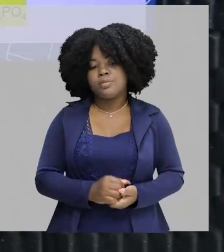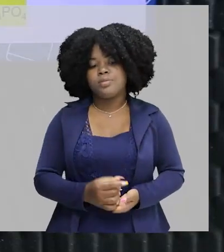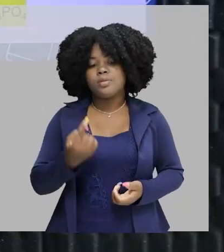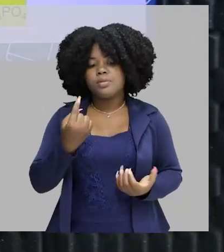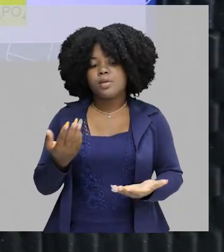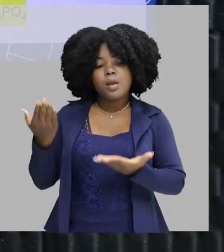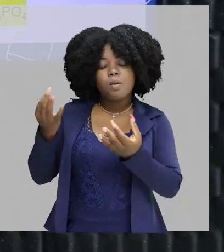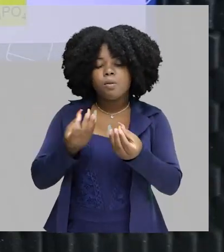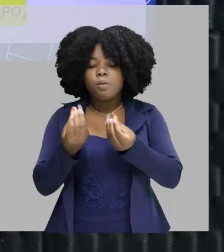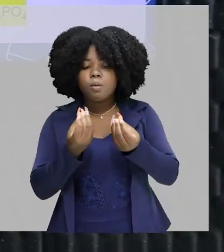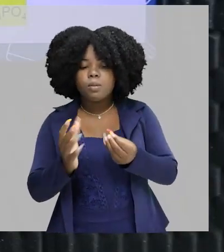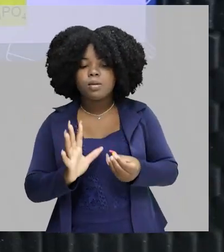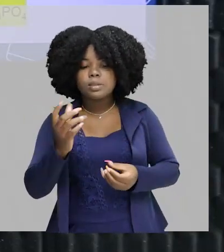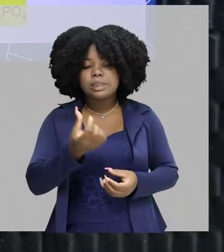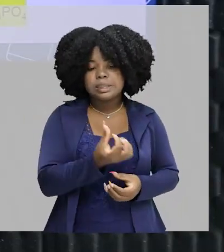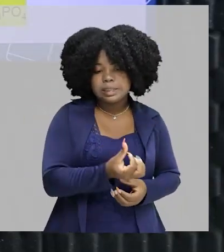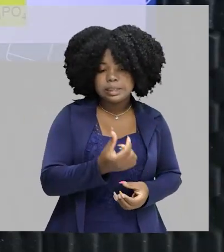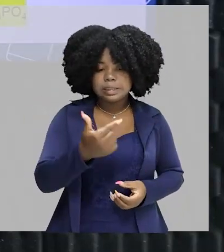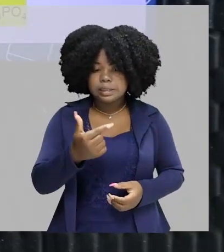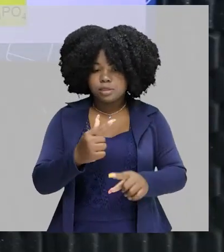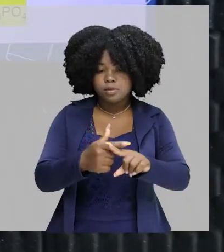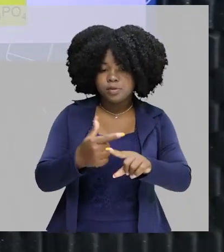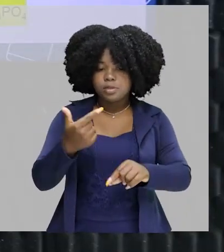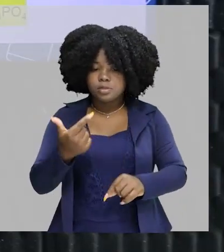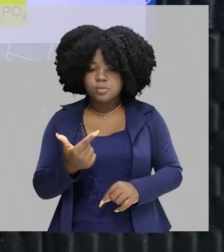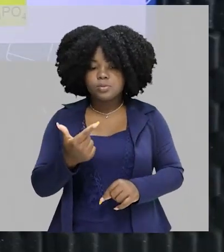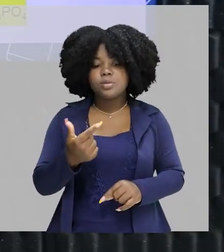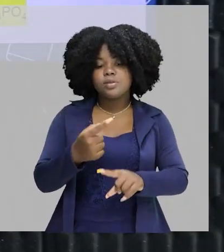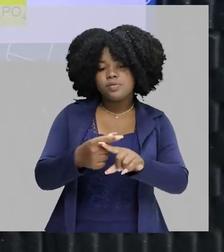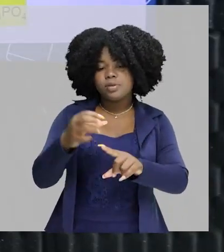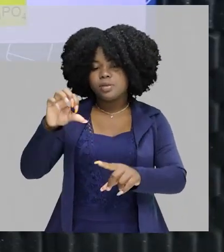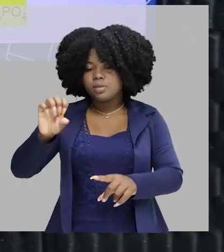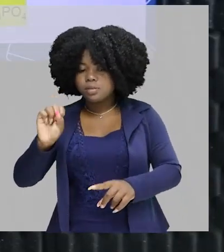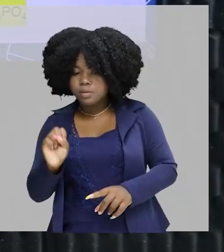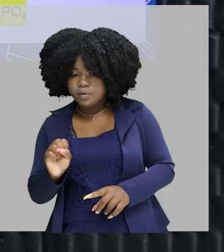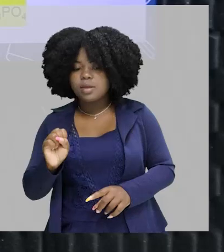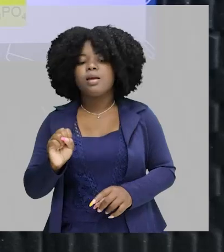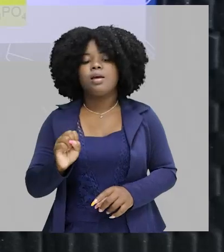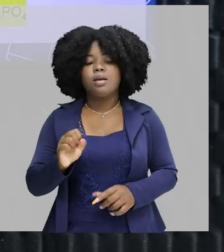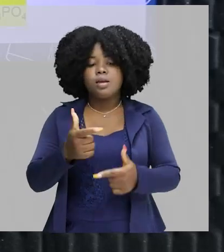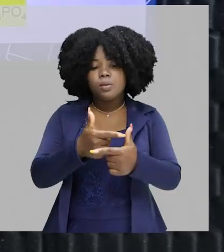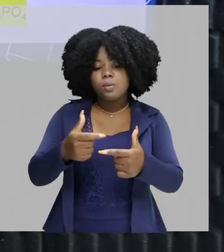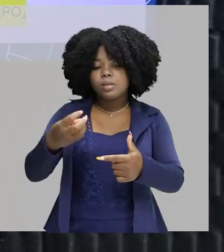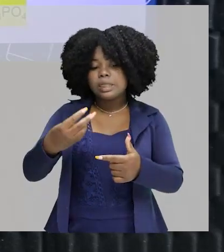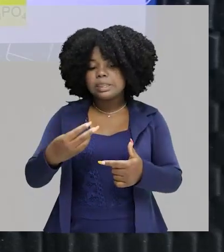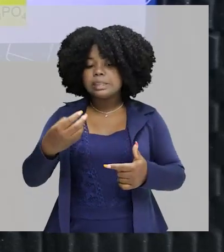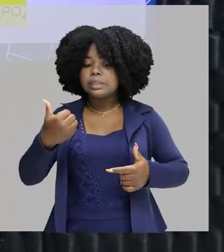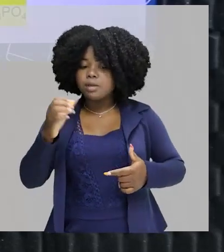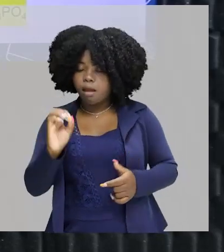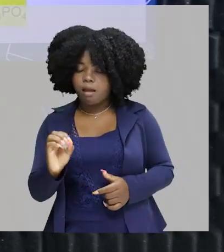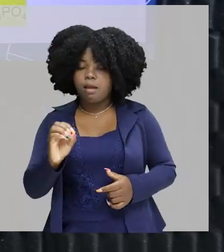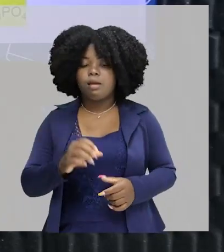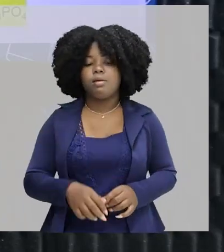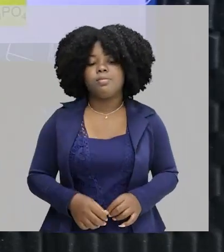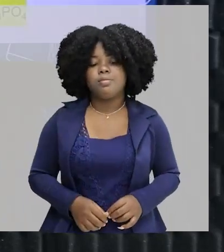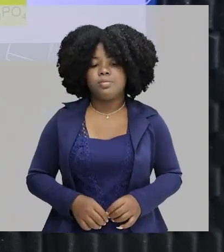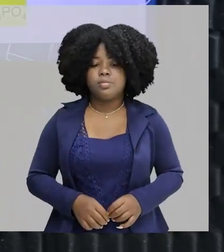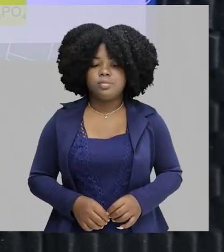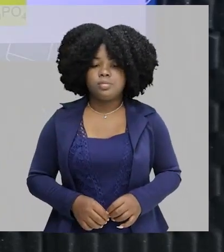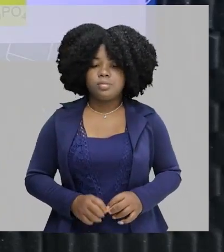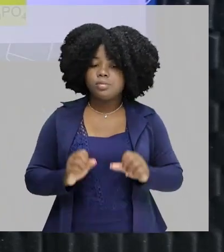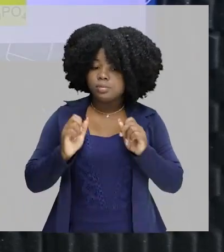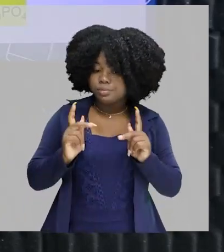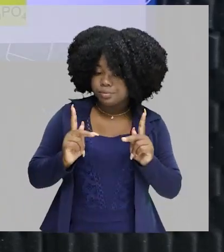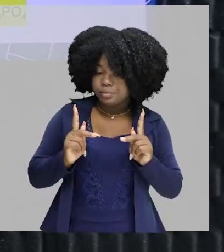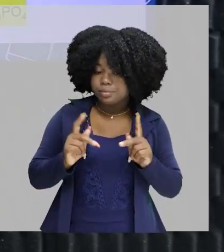X, 62 vezes 2 vezes 98, dividido por 310. Tudo